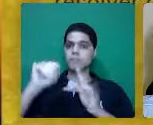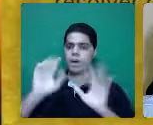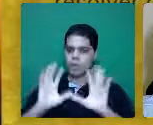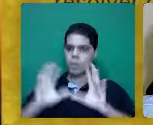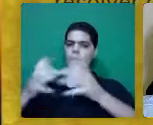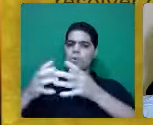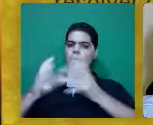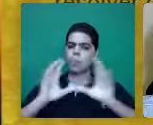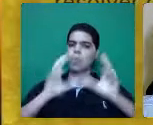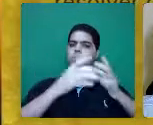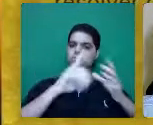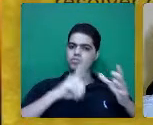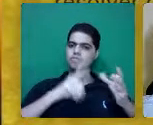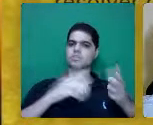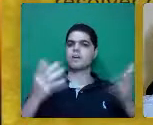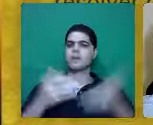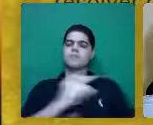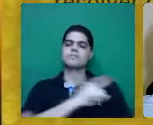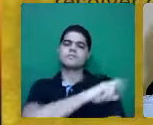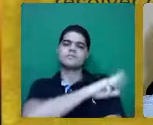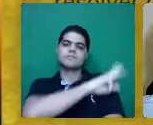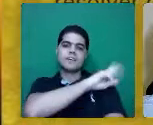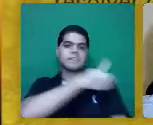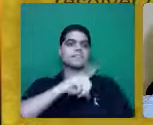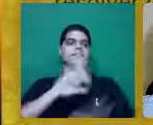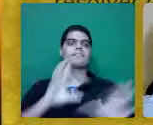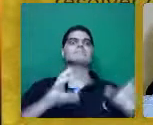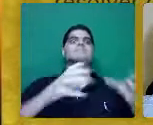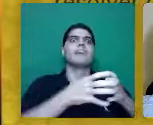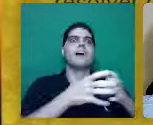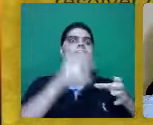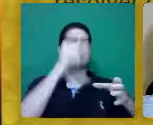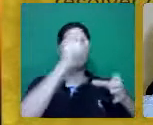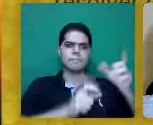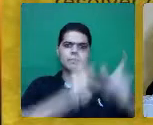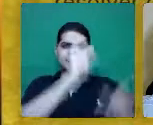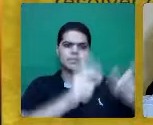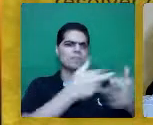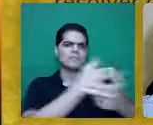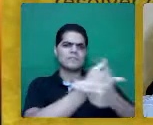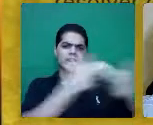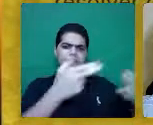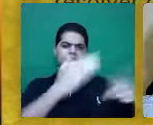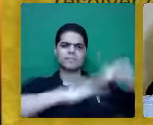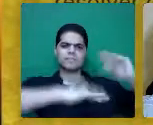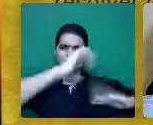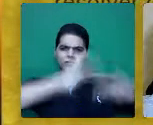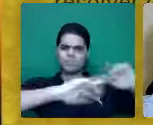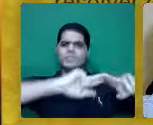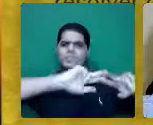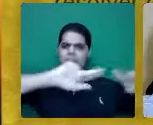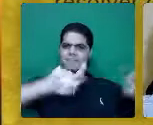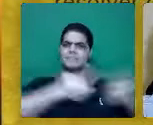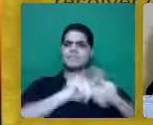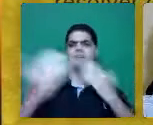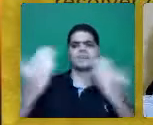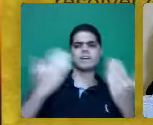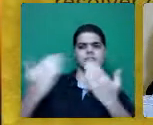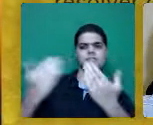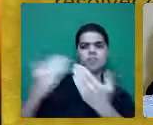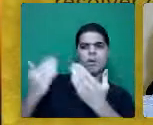você, no ensino médio, vai compor um time junto com alguém da universidade, junto com um professor, e essa troca de informação e